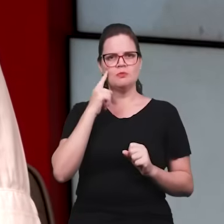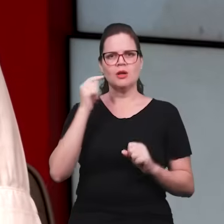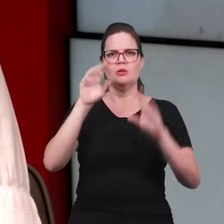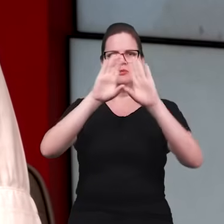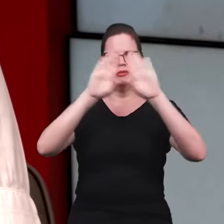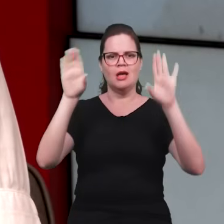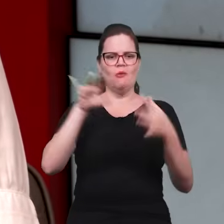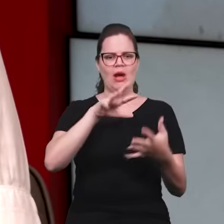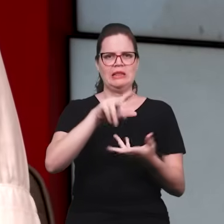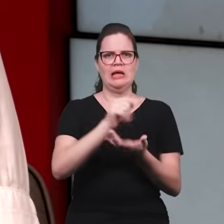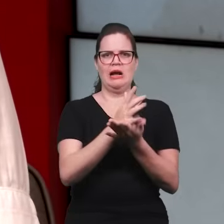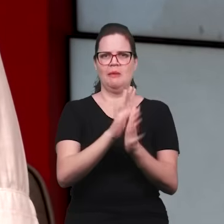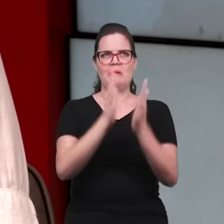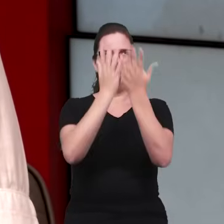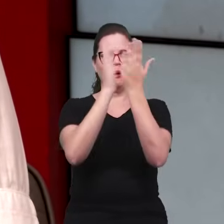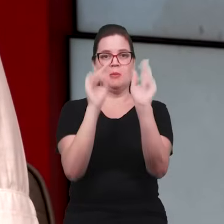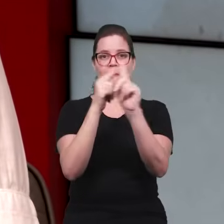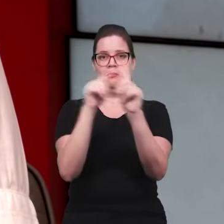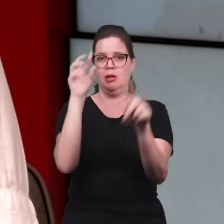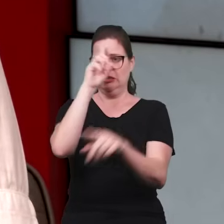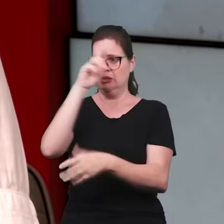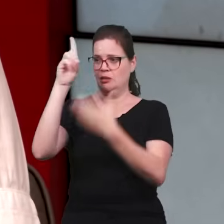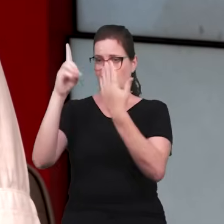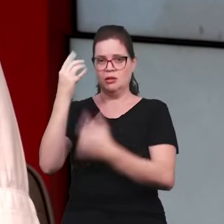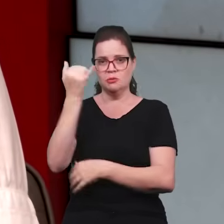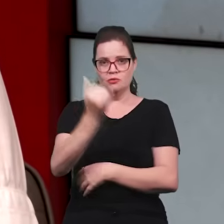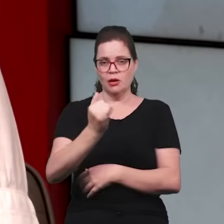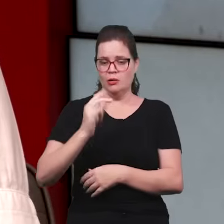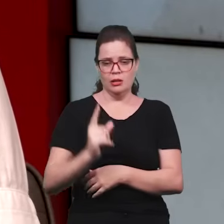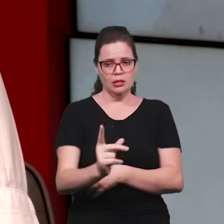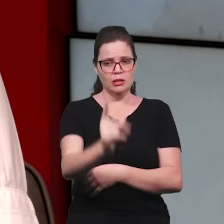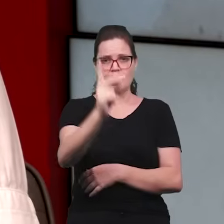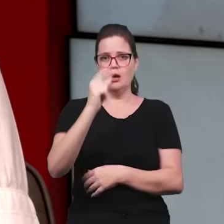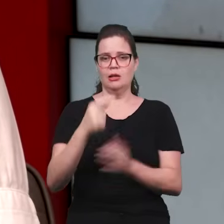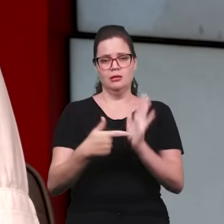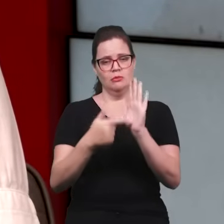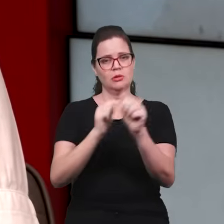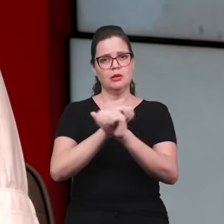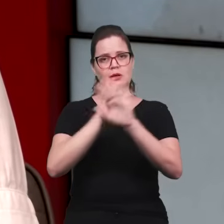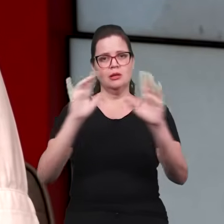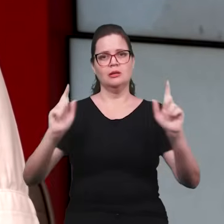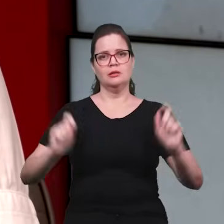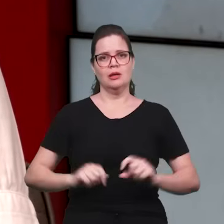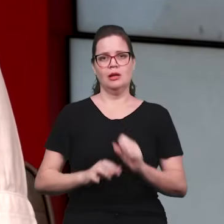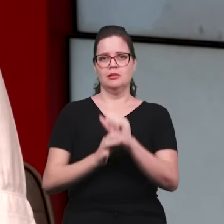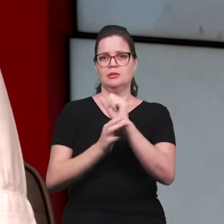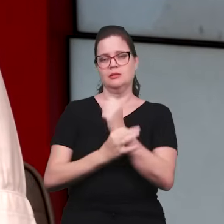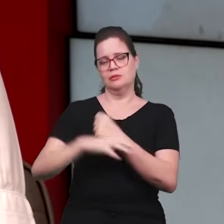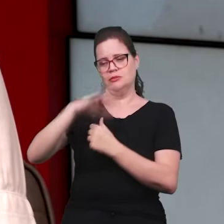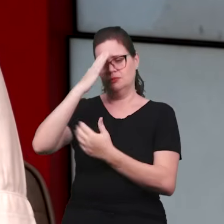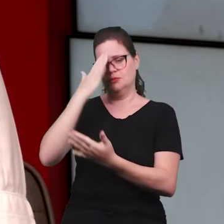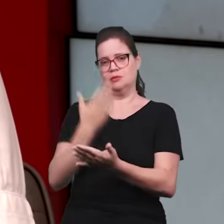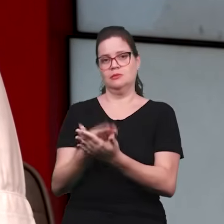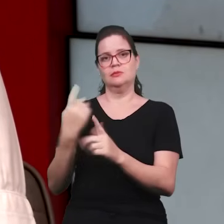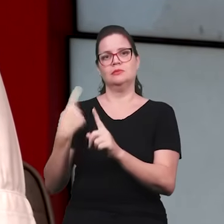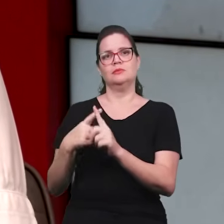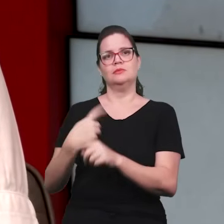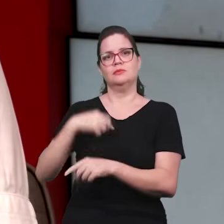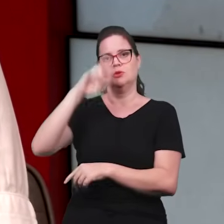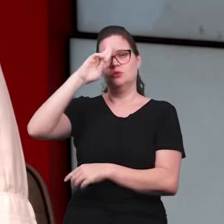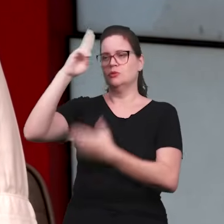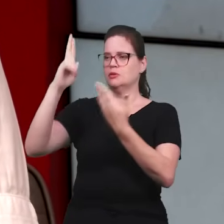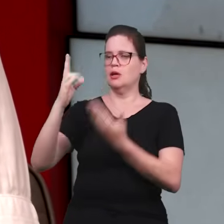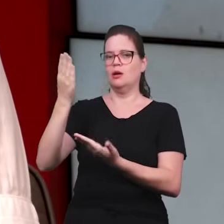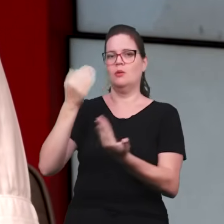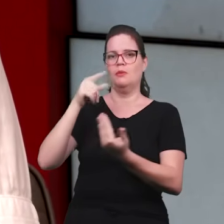palavra de Deus não vai passar. E a palavra do Senhor nos traz essa segurança, nos traz essa confiança. O Senhor é o meu